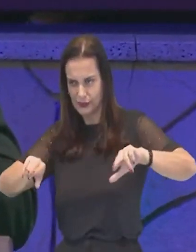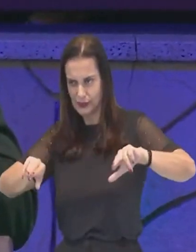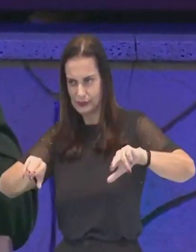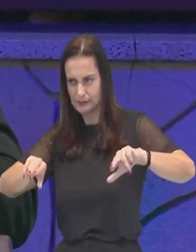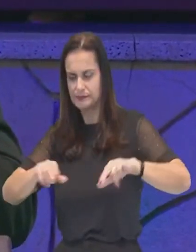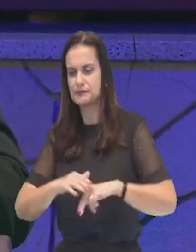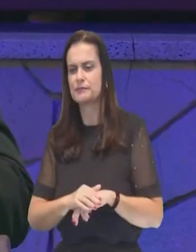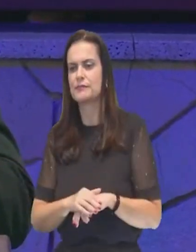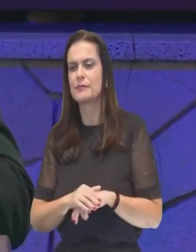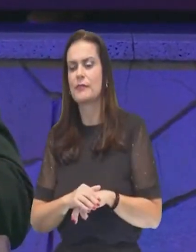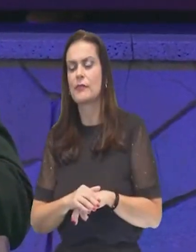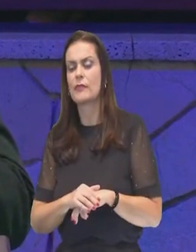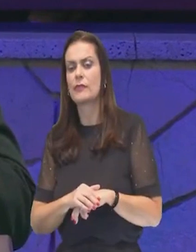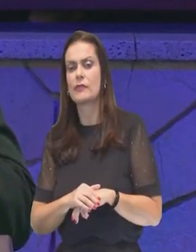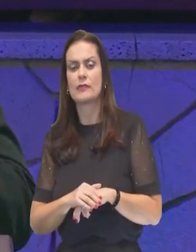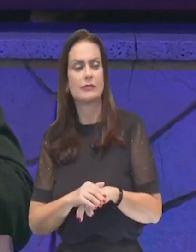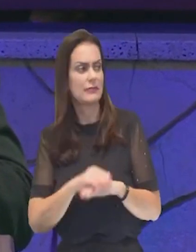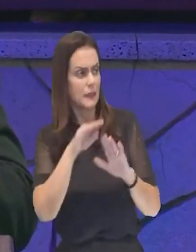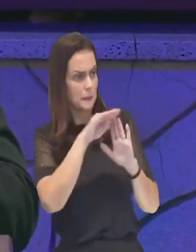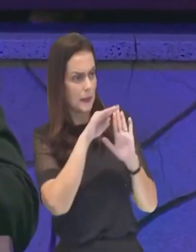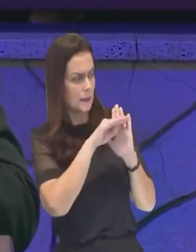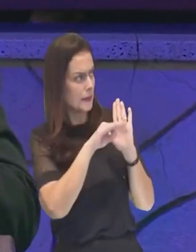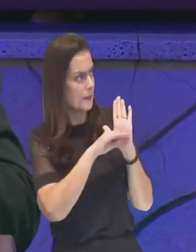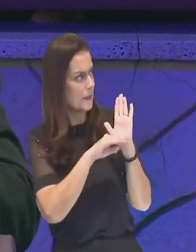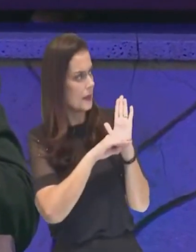Na hora que a gente precisa, não aparece, né?